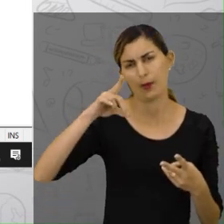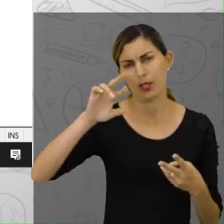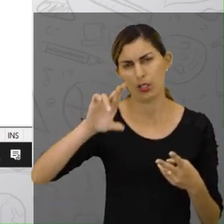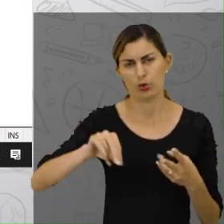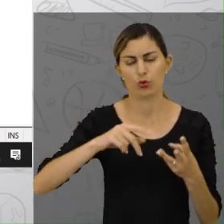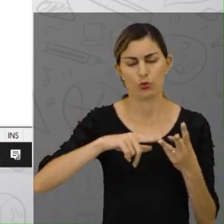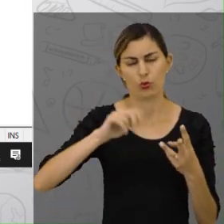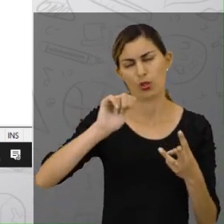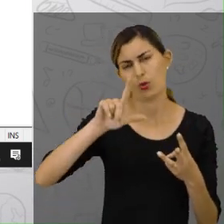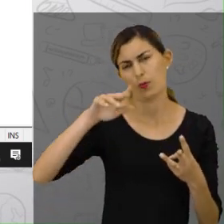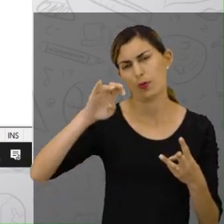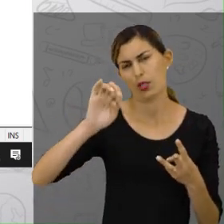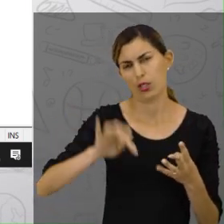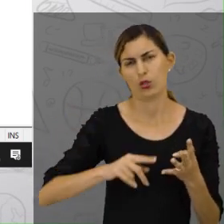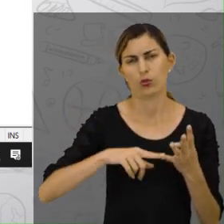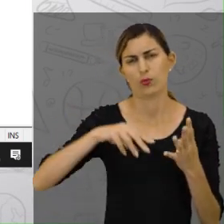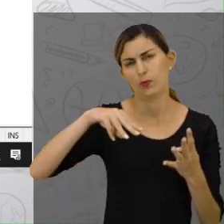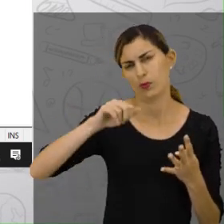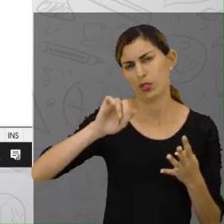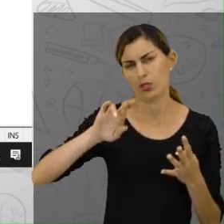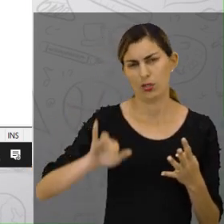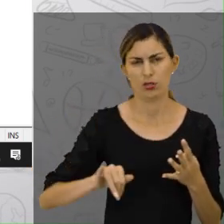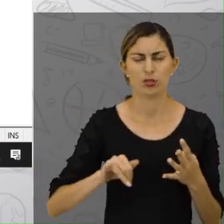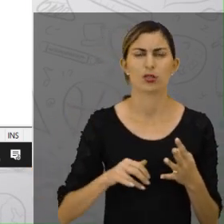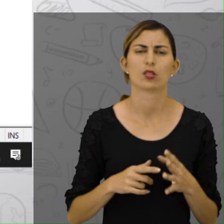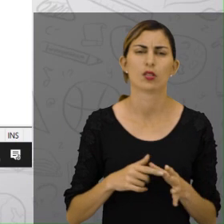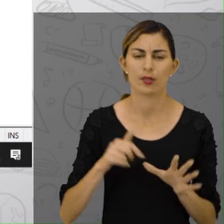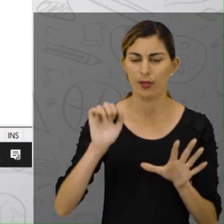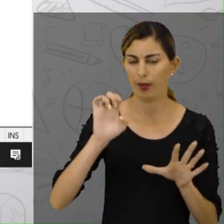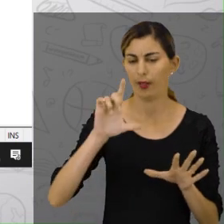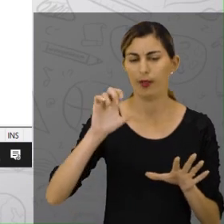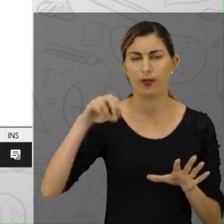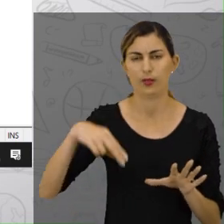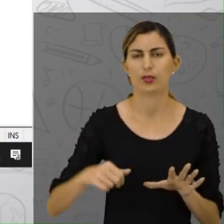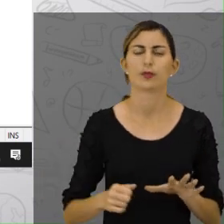Pedro, Alberto, Maria e Helena.